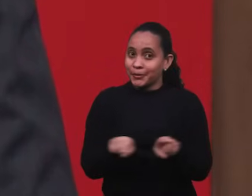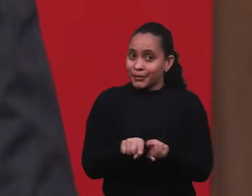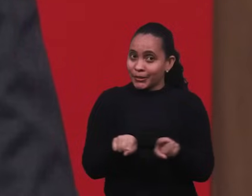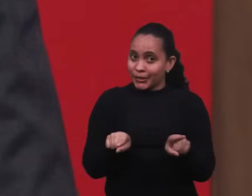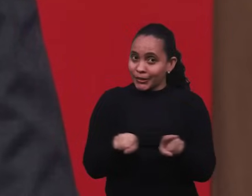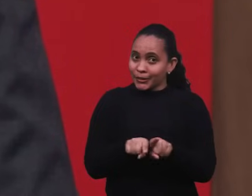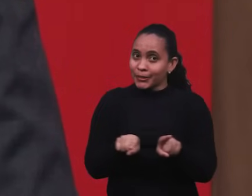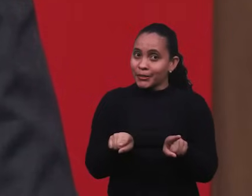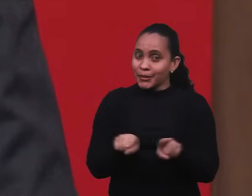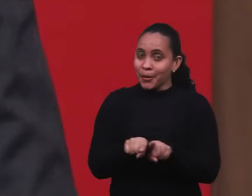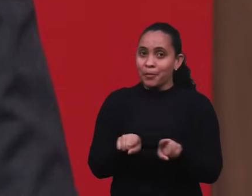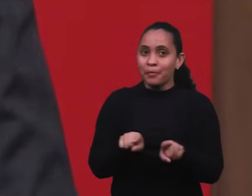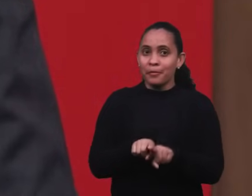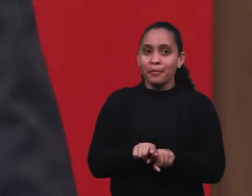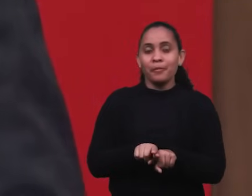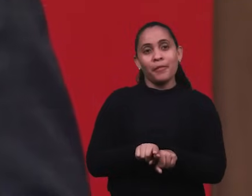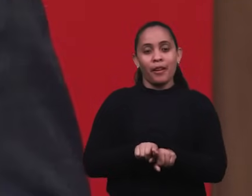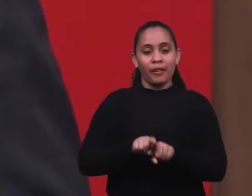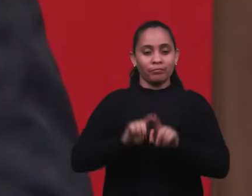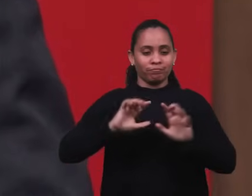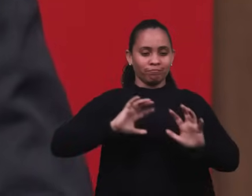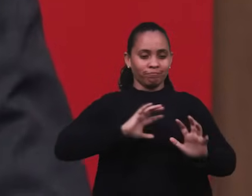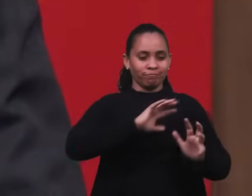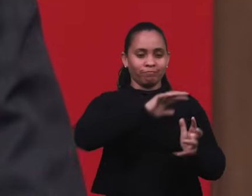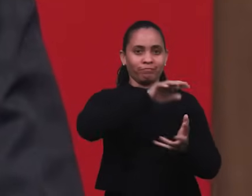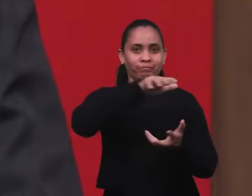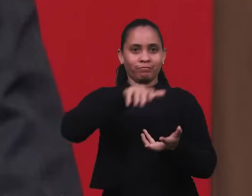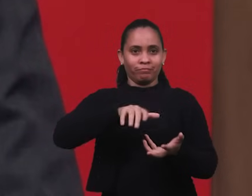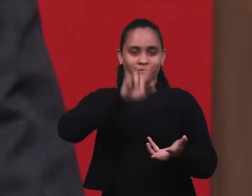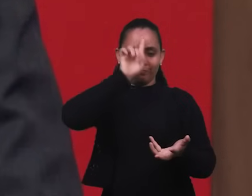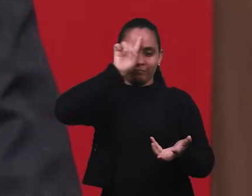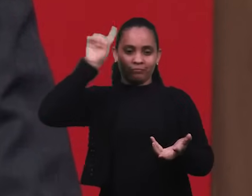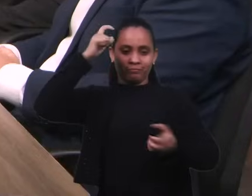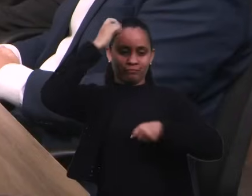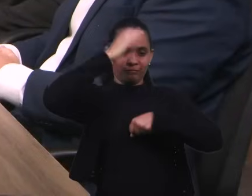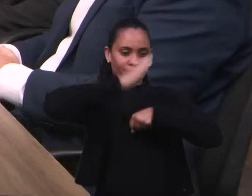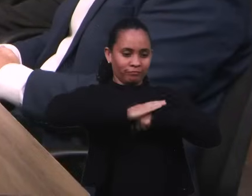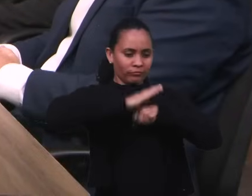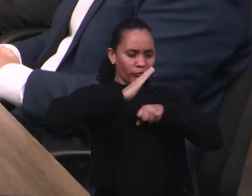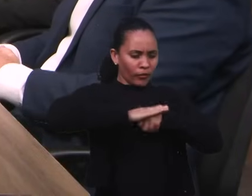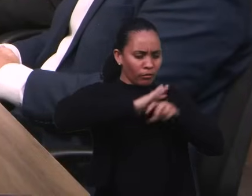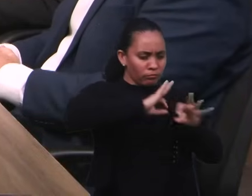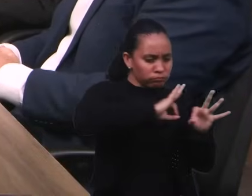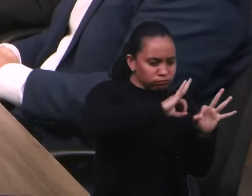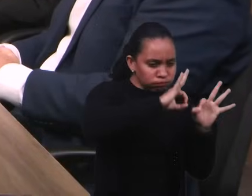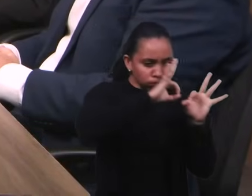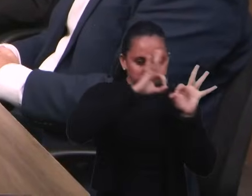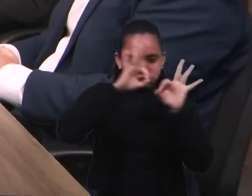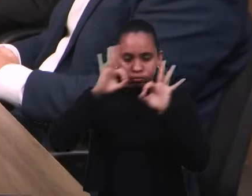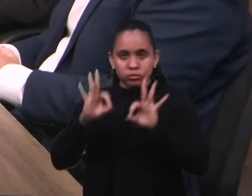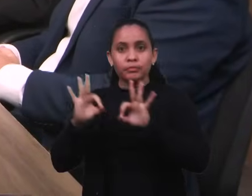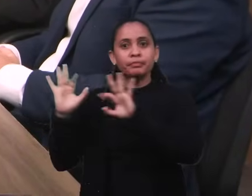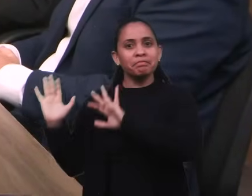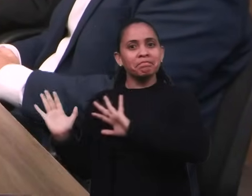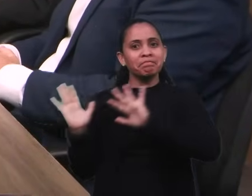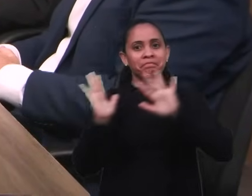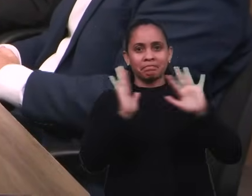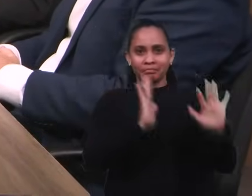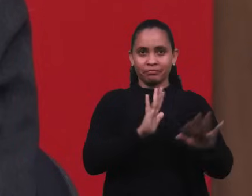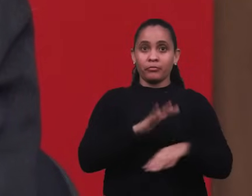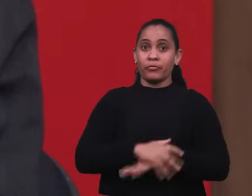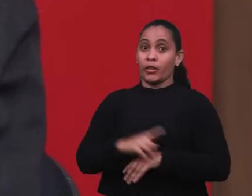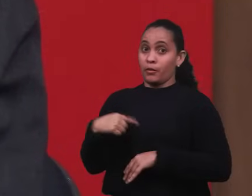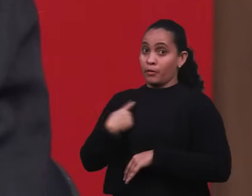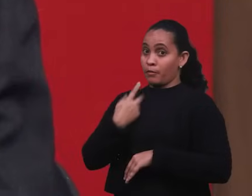a onisciência de Deus. Estamos aqui com pastores, membros do grupo Ciência e Fé para tratarmos a respeito desse